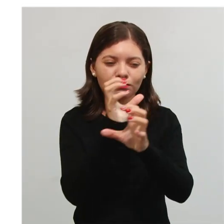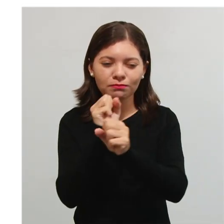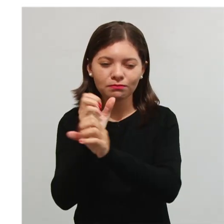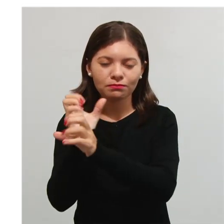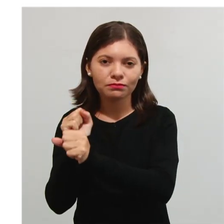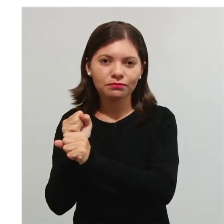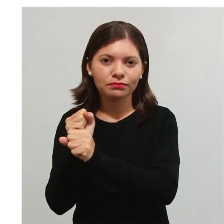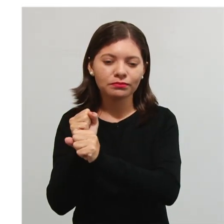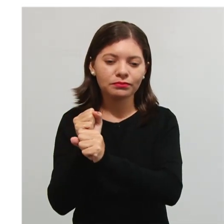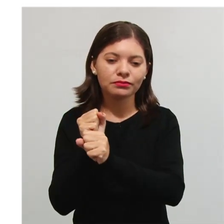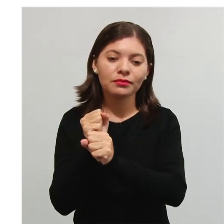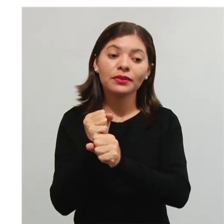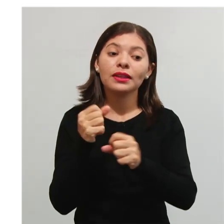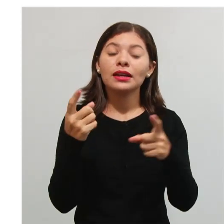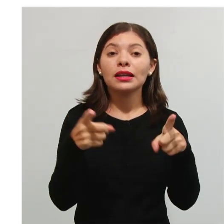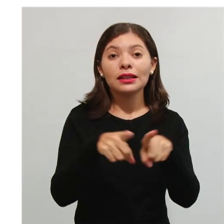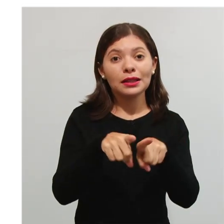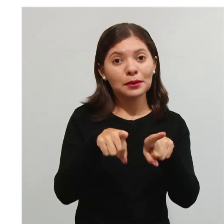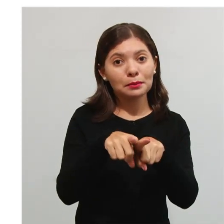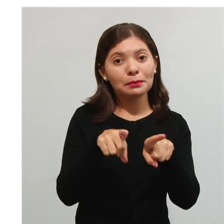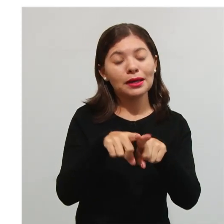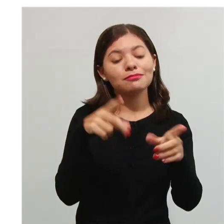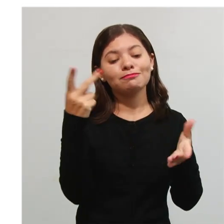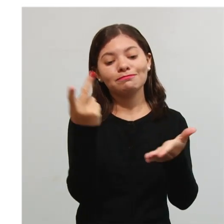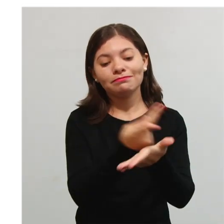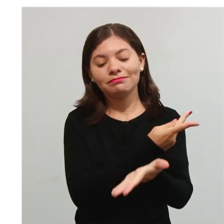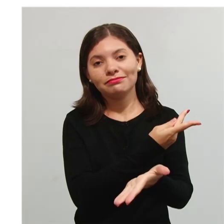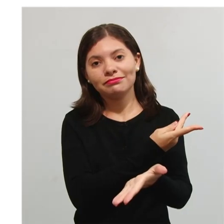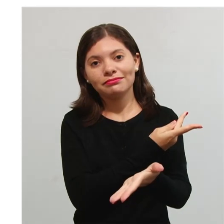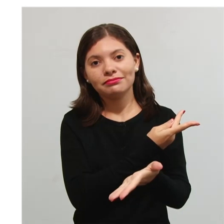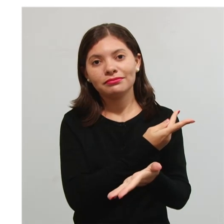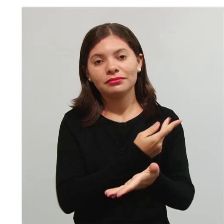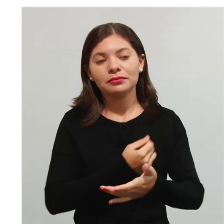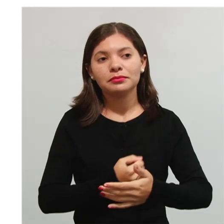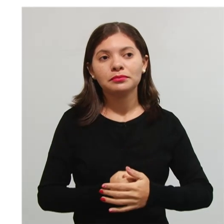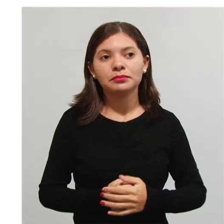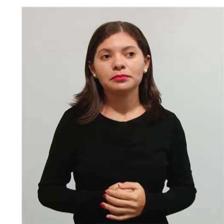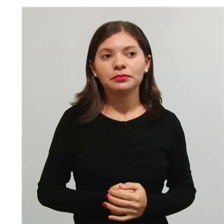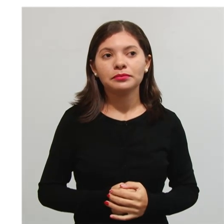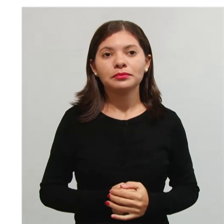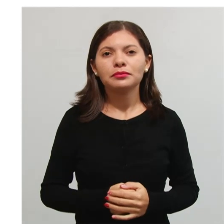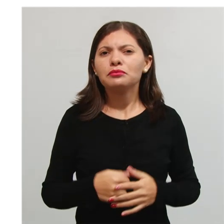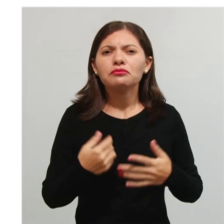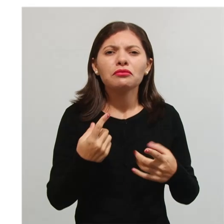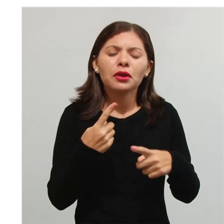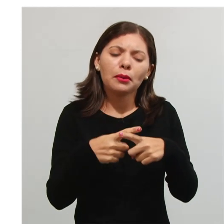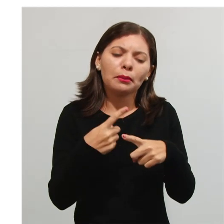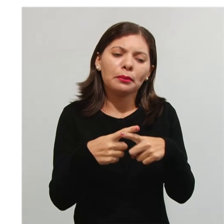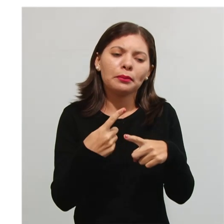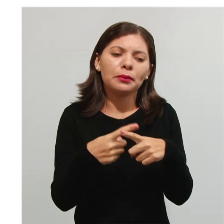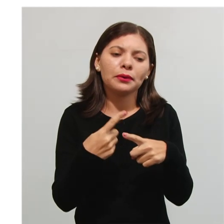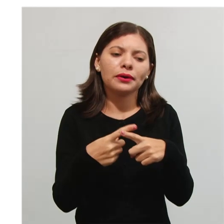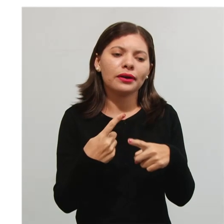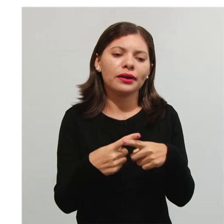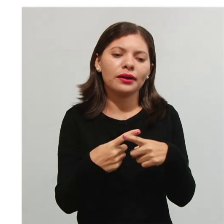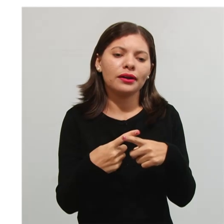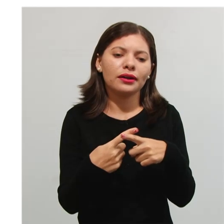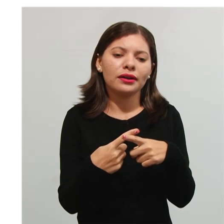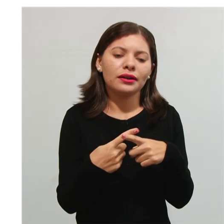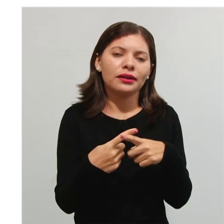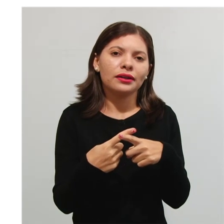calculados e a possibilidade de fracassar. Por que eu fiz questão